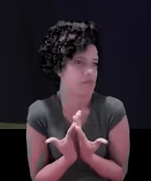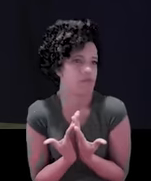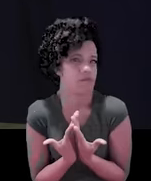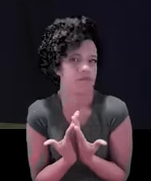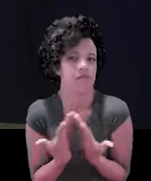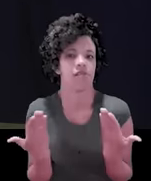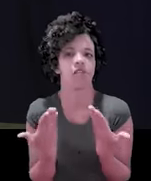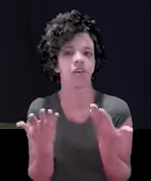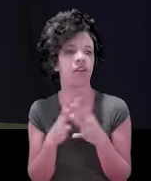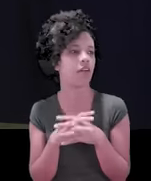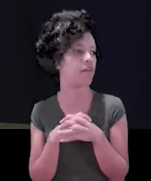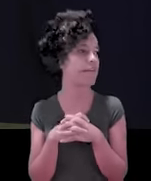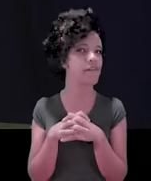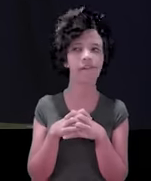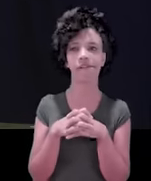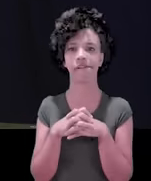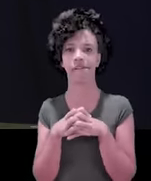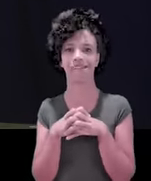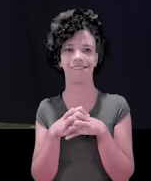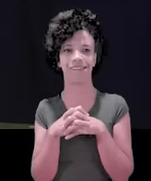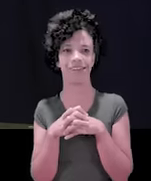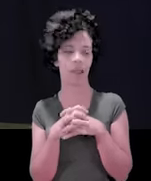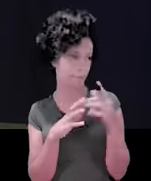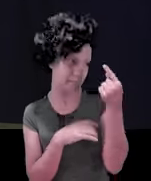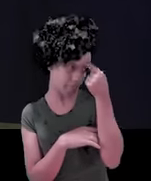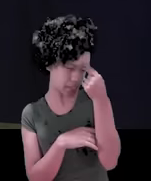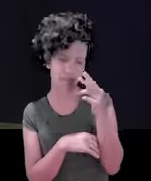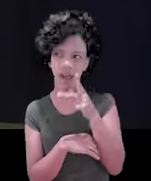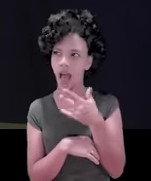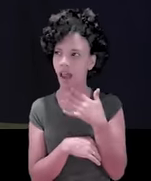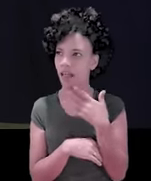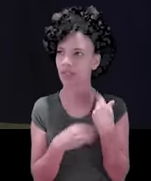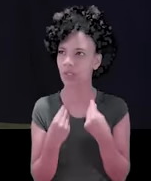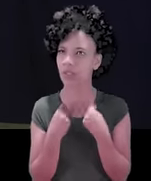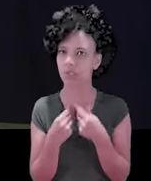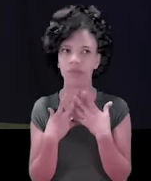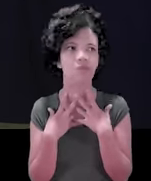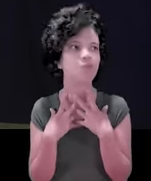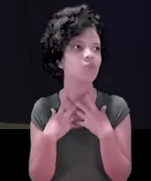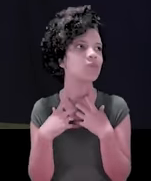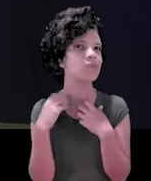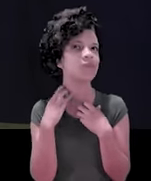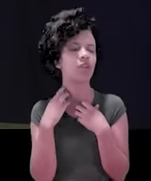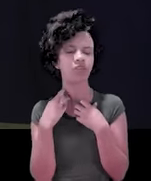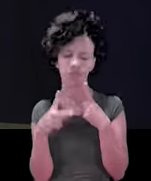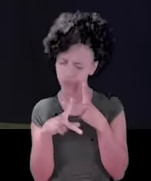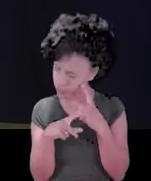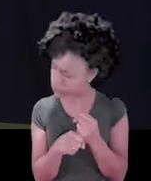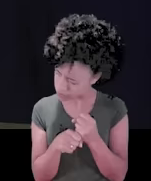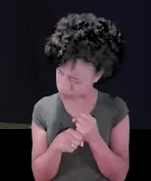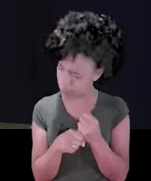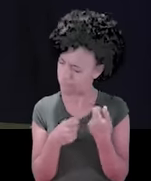e não foi agora e aí eu ouvi uma voz diz assim eu pensava sem carne é uma coisa que ela tem tudo isso lá Lucas